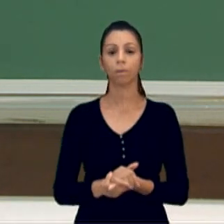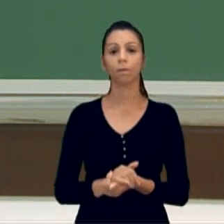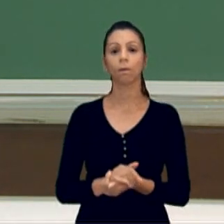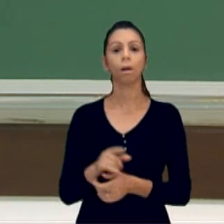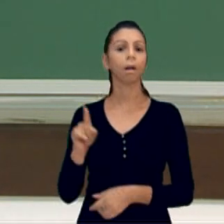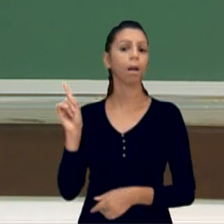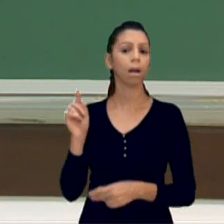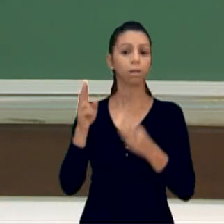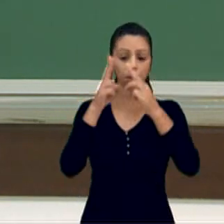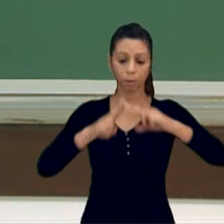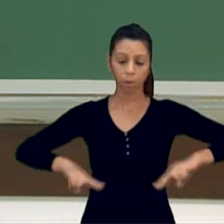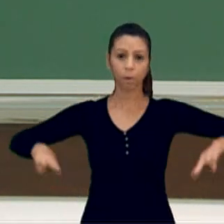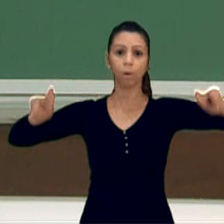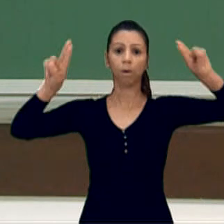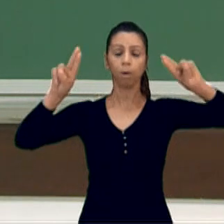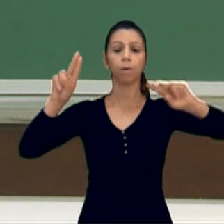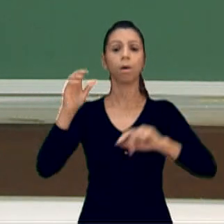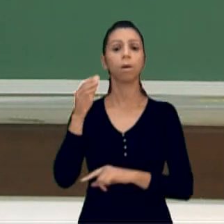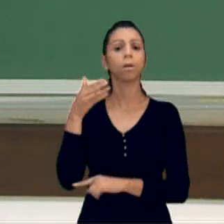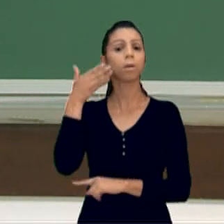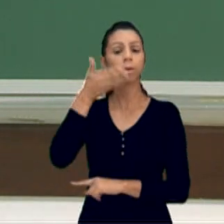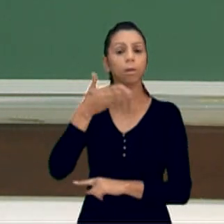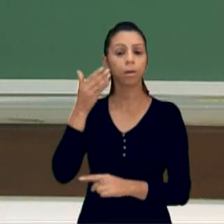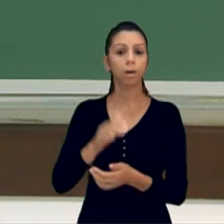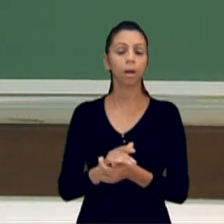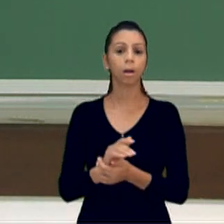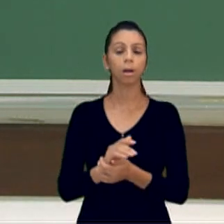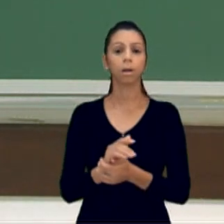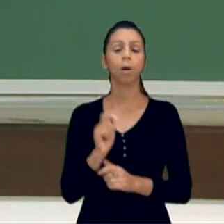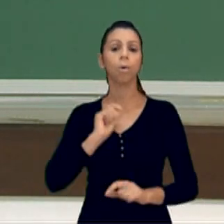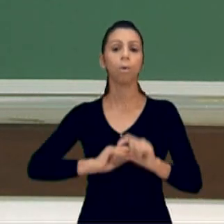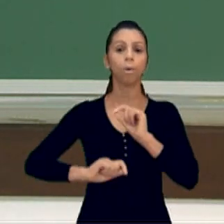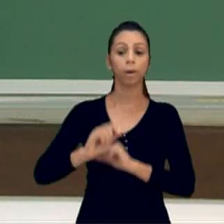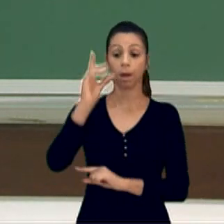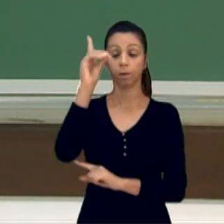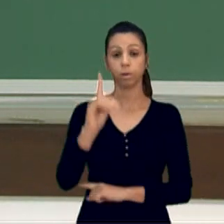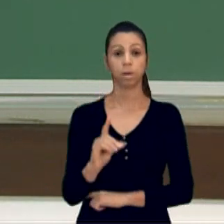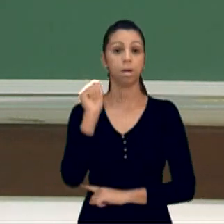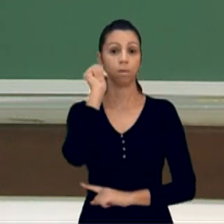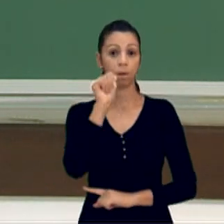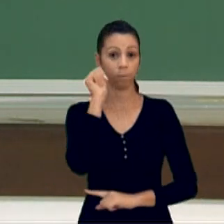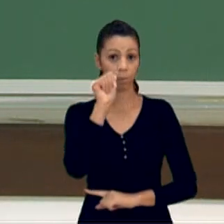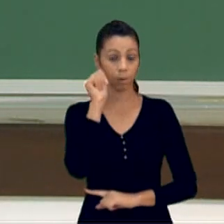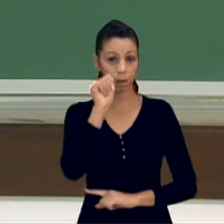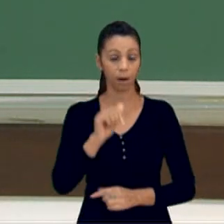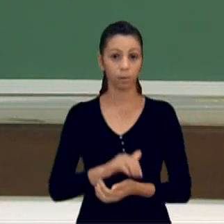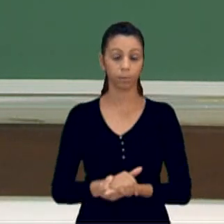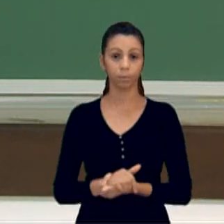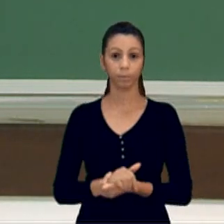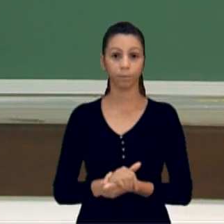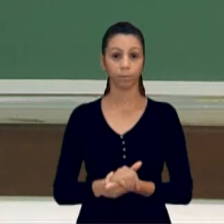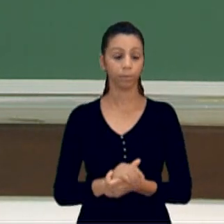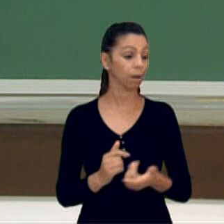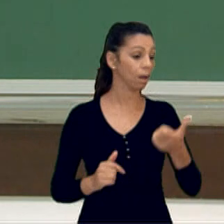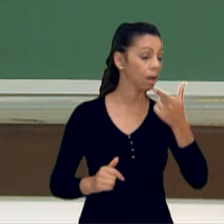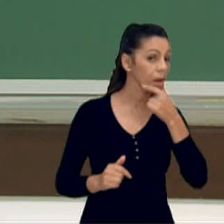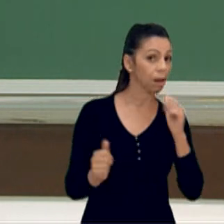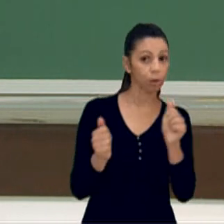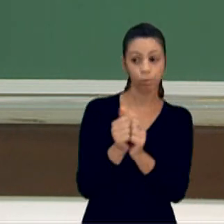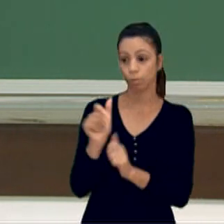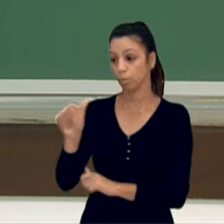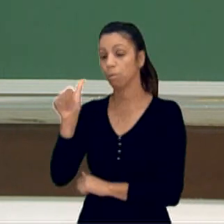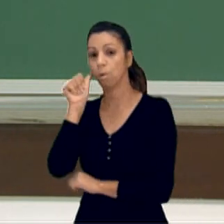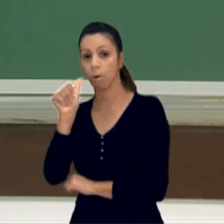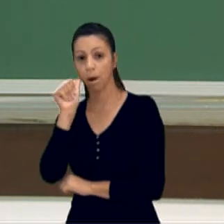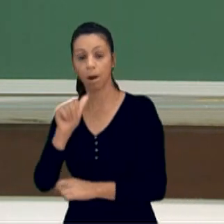o direito das mulheres. O nome da campanha é He for She, ele por ela. Então, nesse caso aqui, ela também está